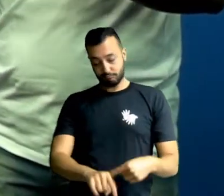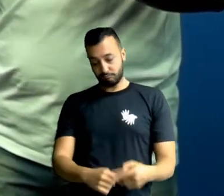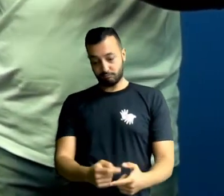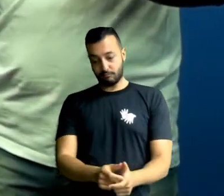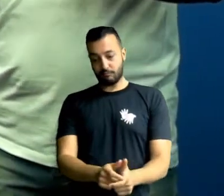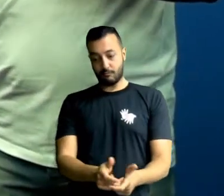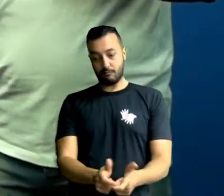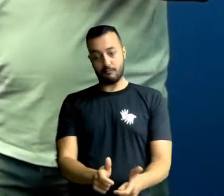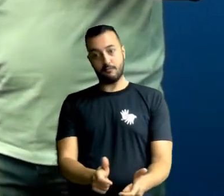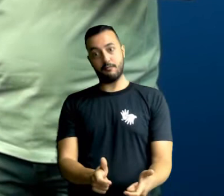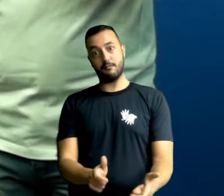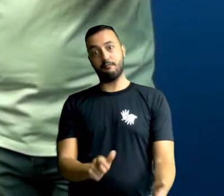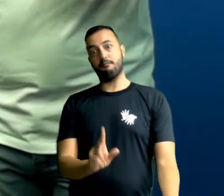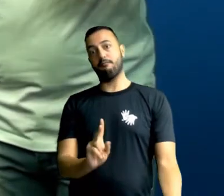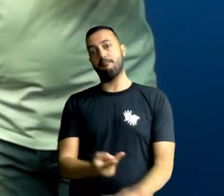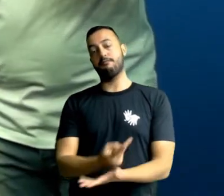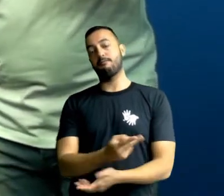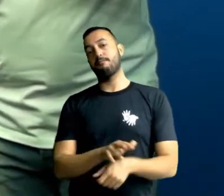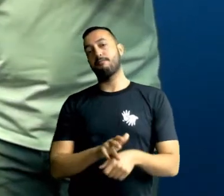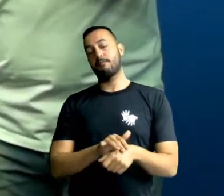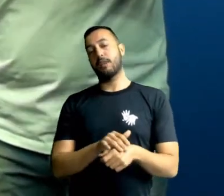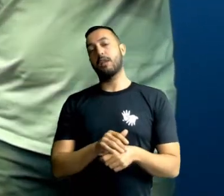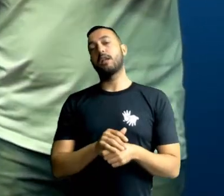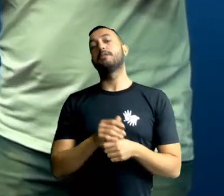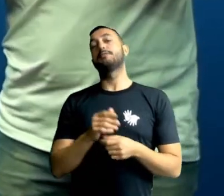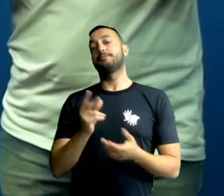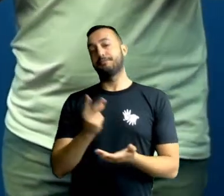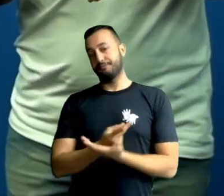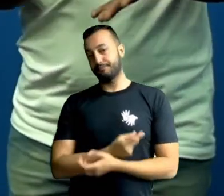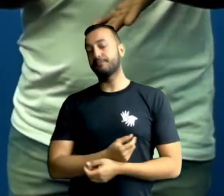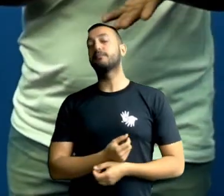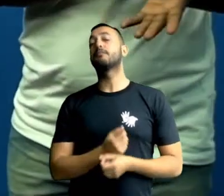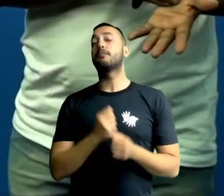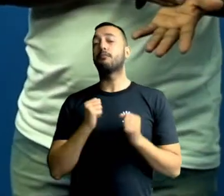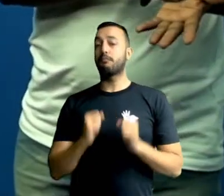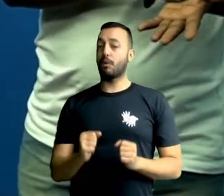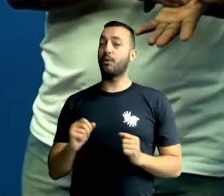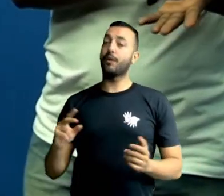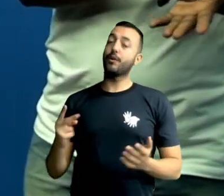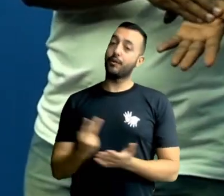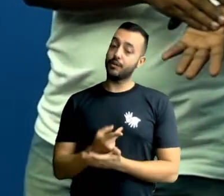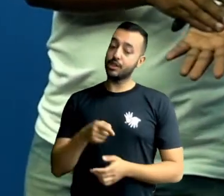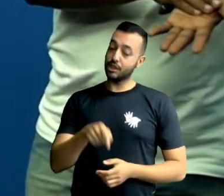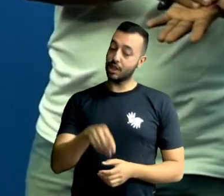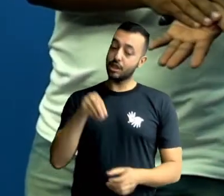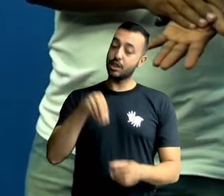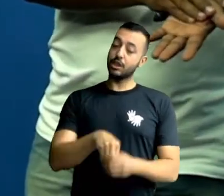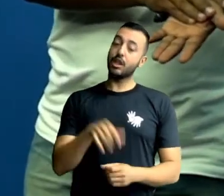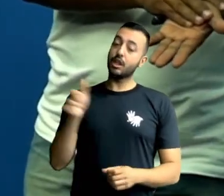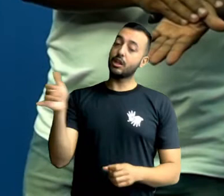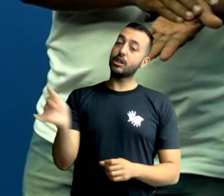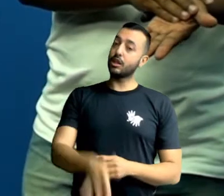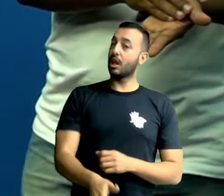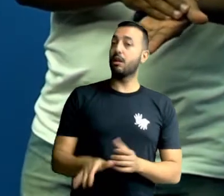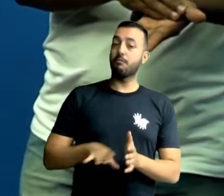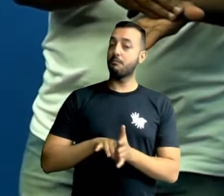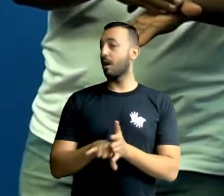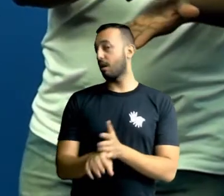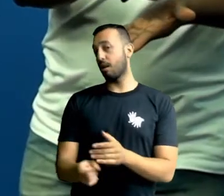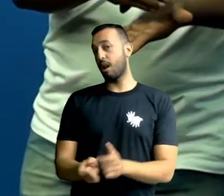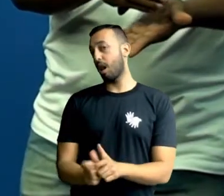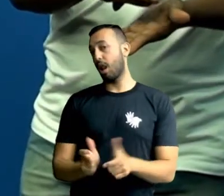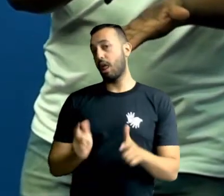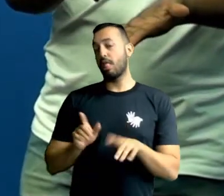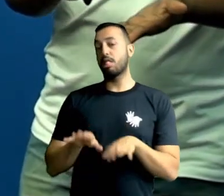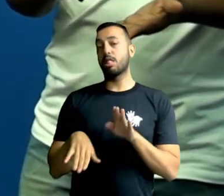nesse alimento, e mesmo que você aqueça esse alimento, a bactéria pode até morrer pelo aquecimento do alimento. Mas a